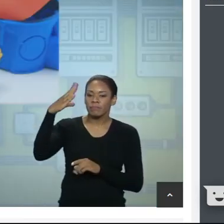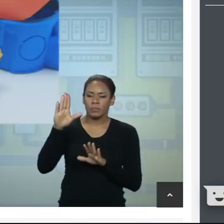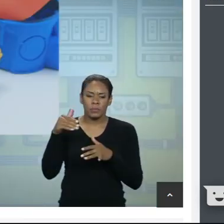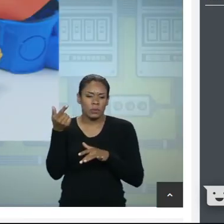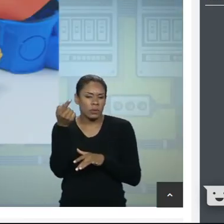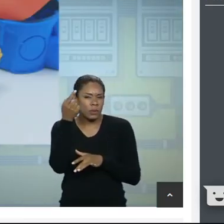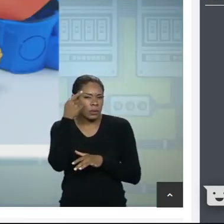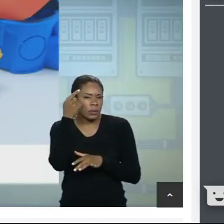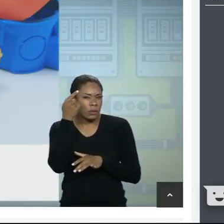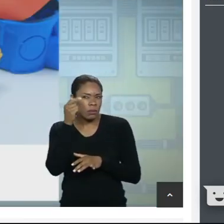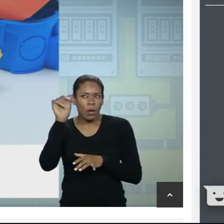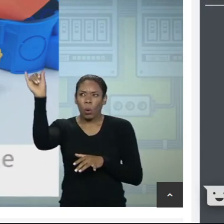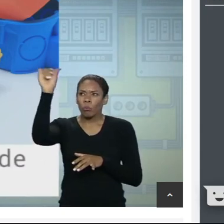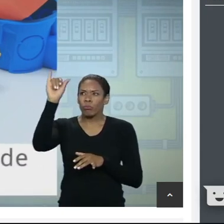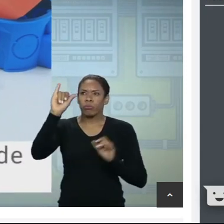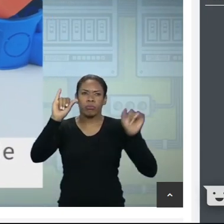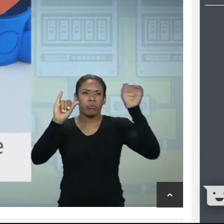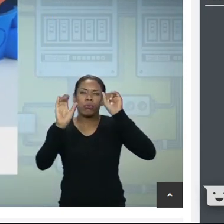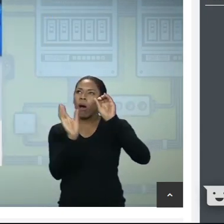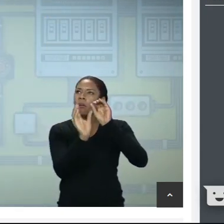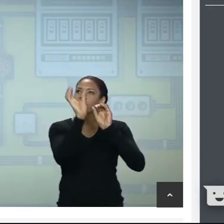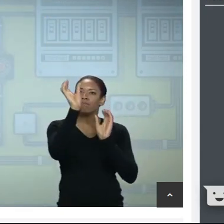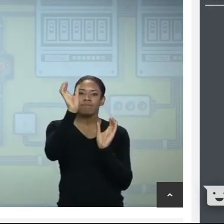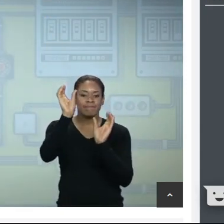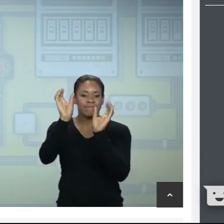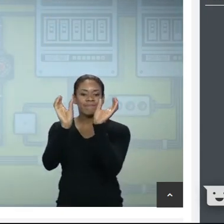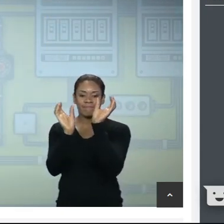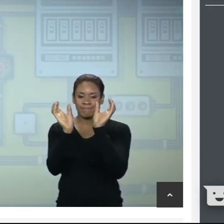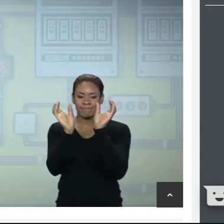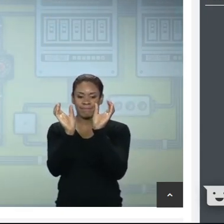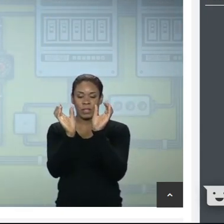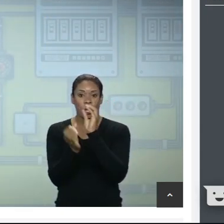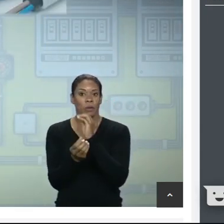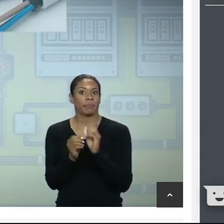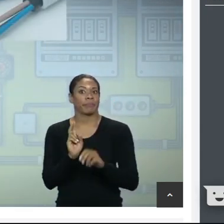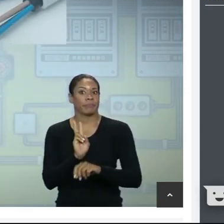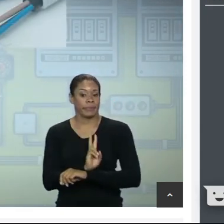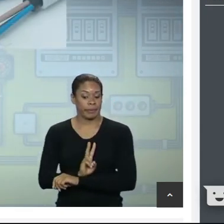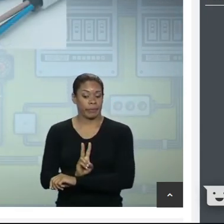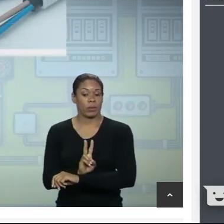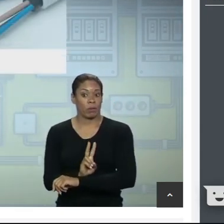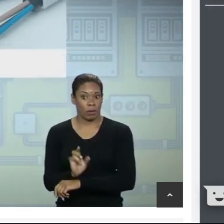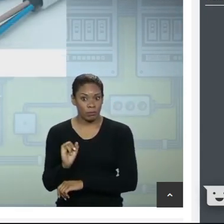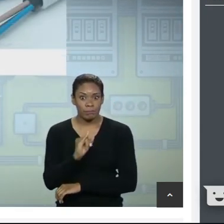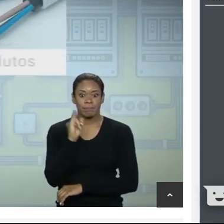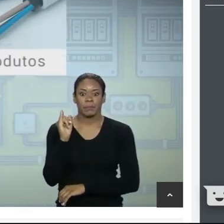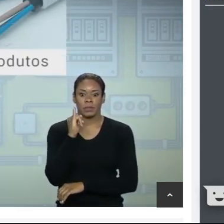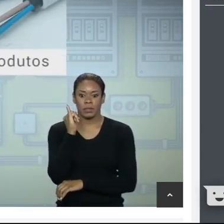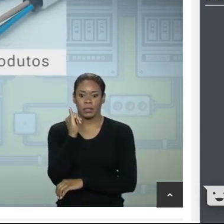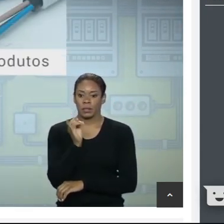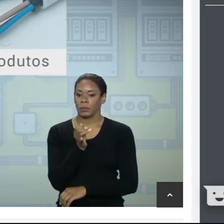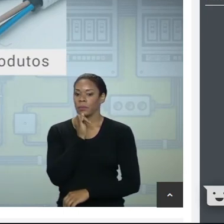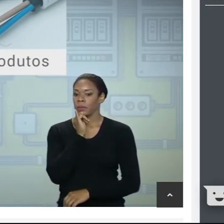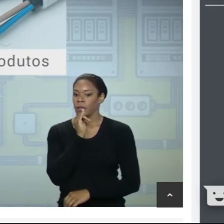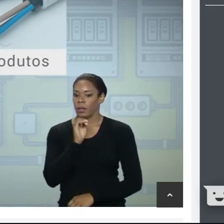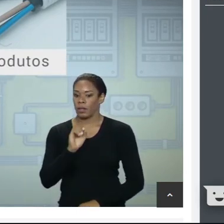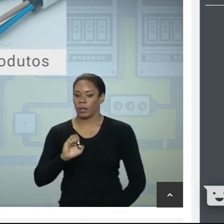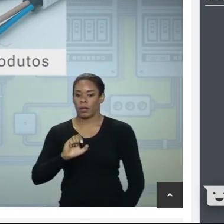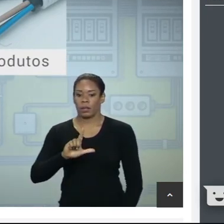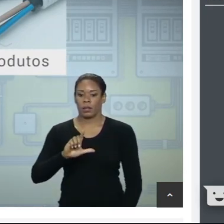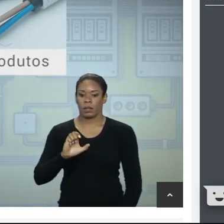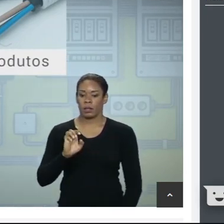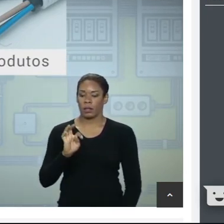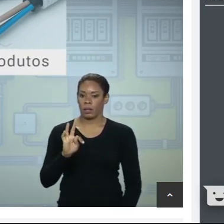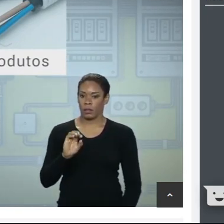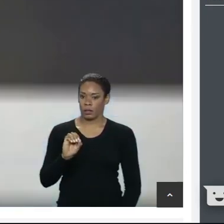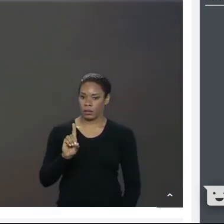pensamos em instalações elétricas, os dispositivos de segurança são fundamentais, como, por exemplo, os eletrodutos e os quadros